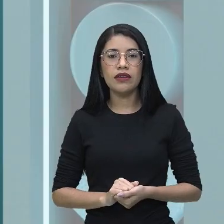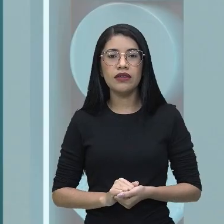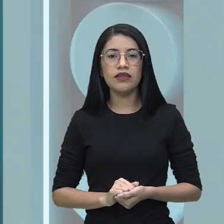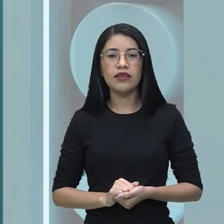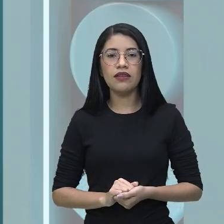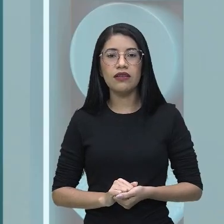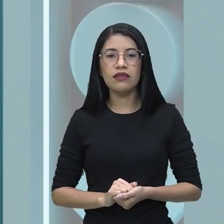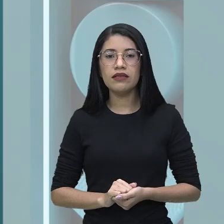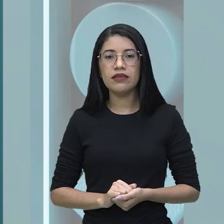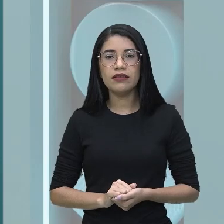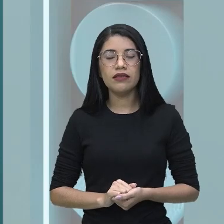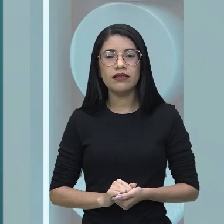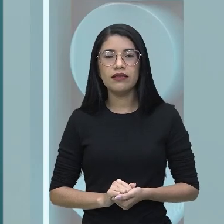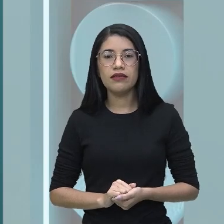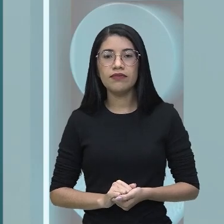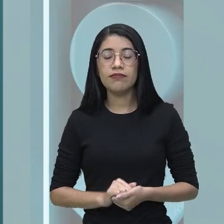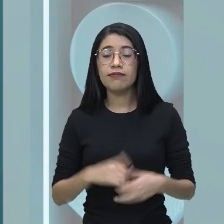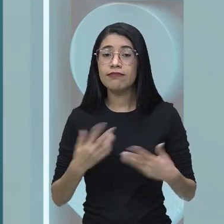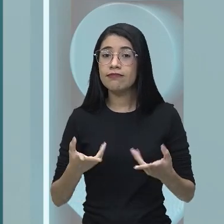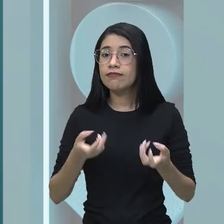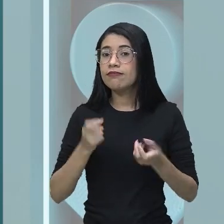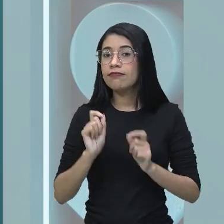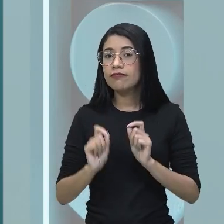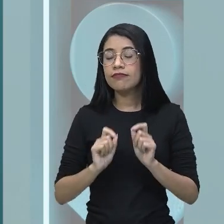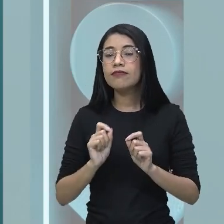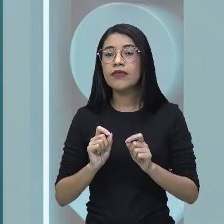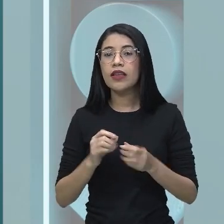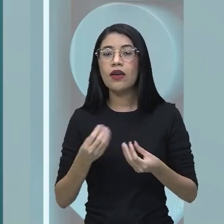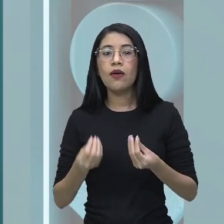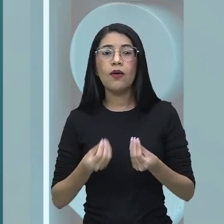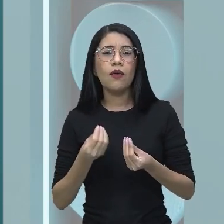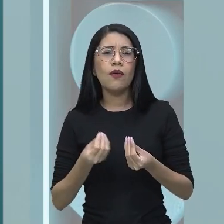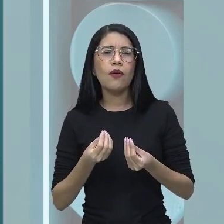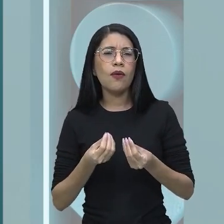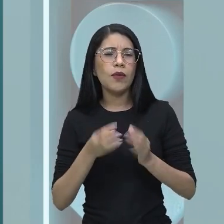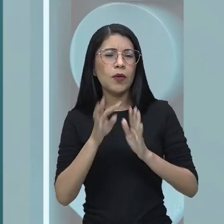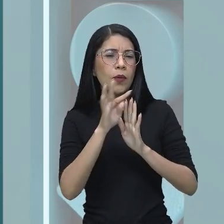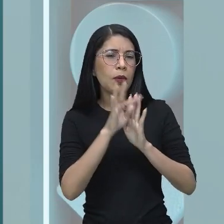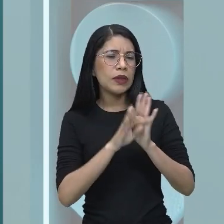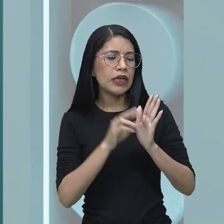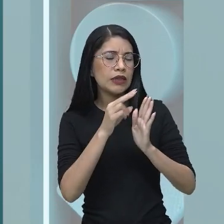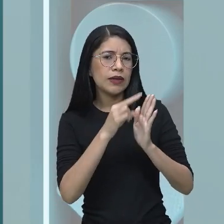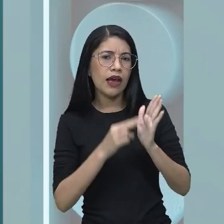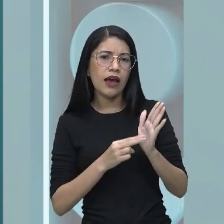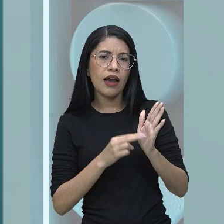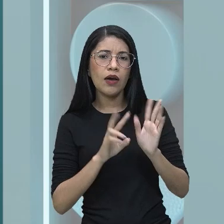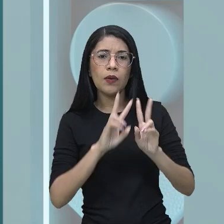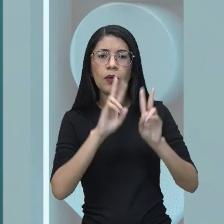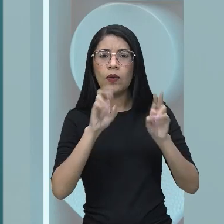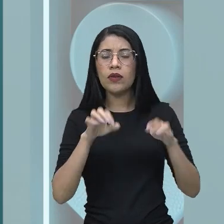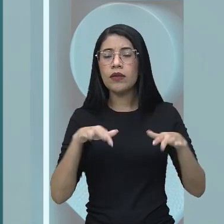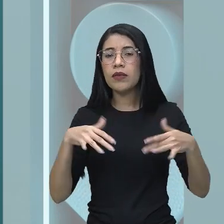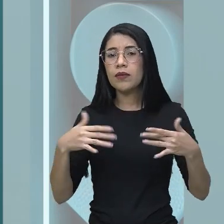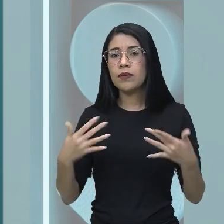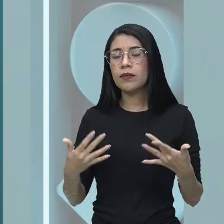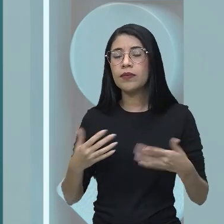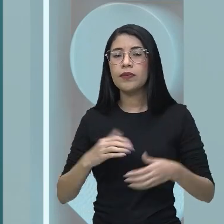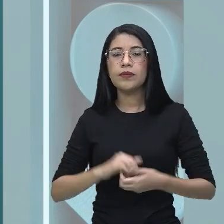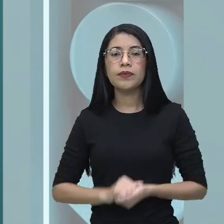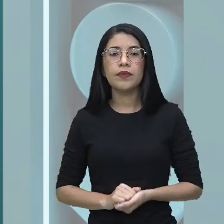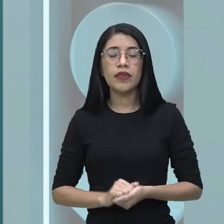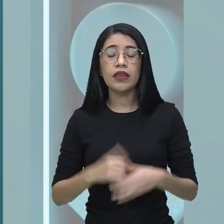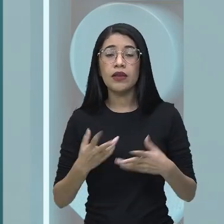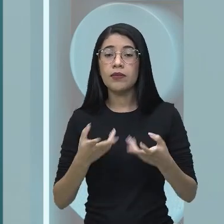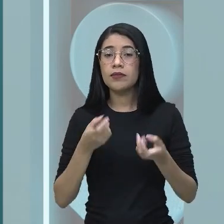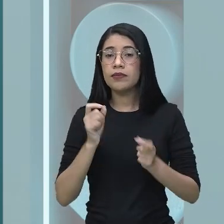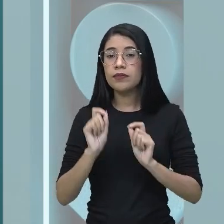Morais então turma perceberam exatamente o que está sendo abordado nesse texto observem